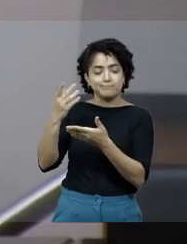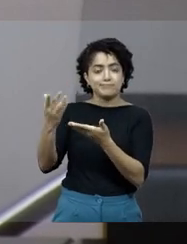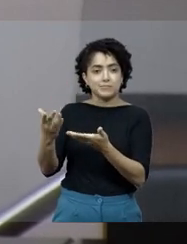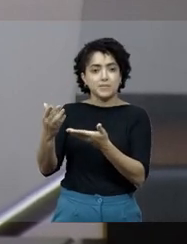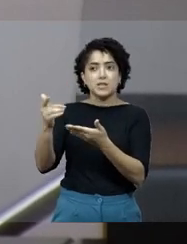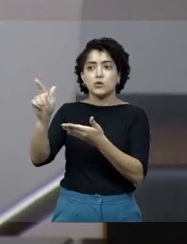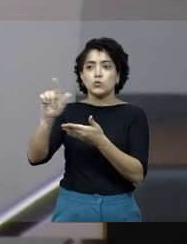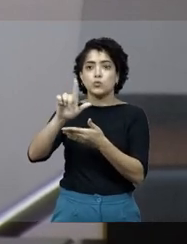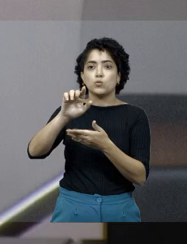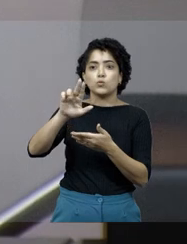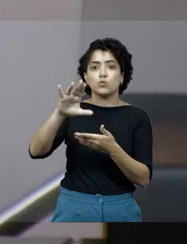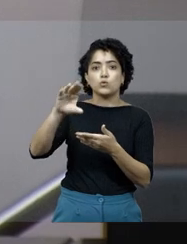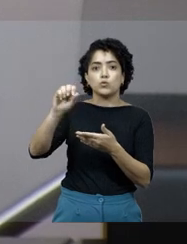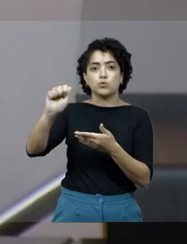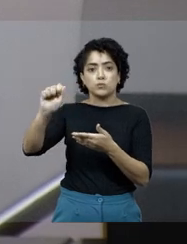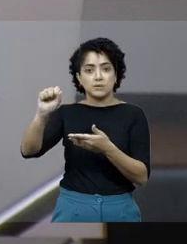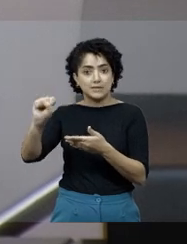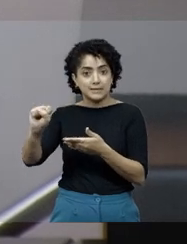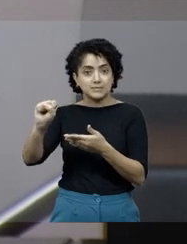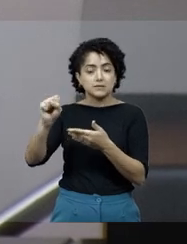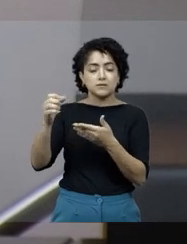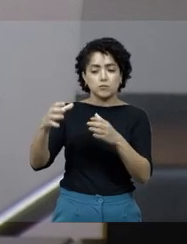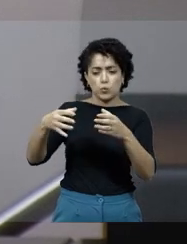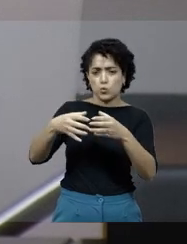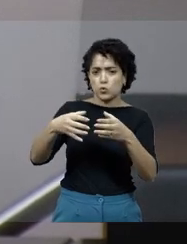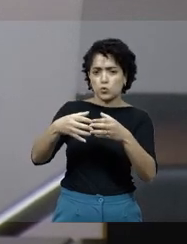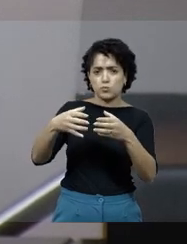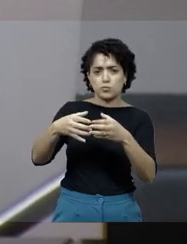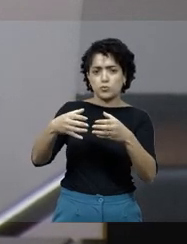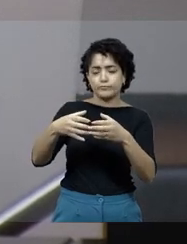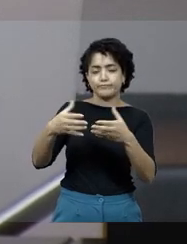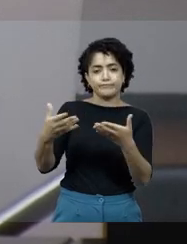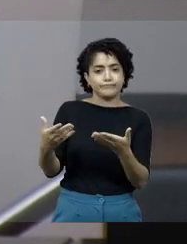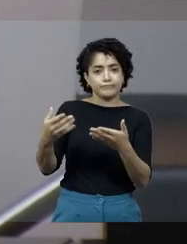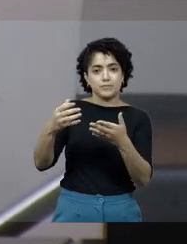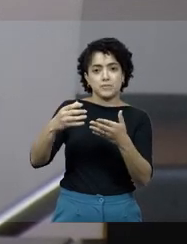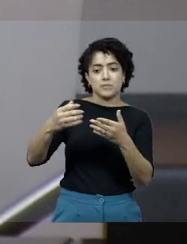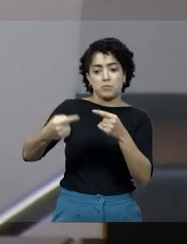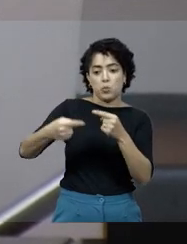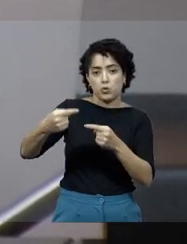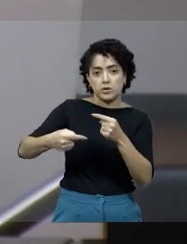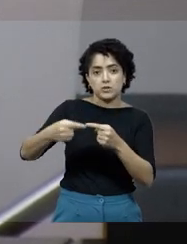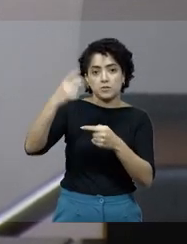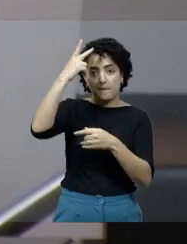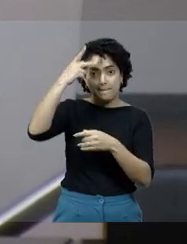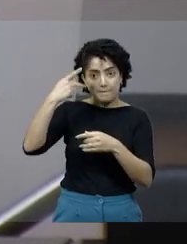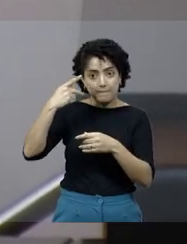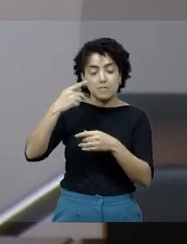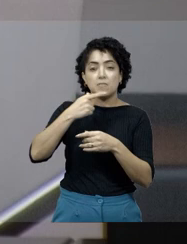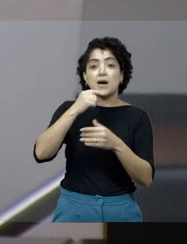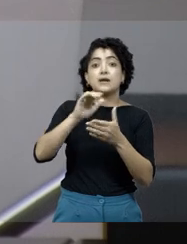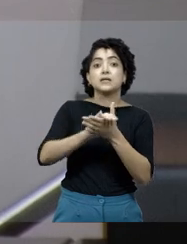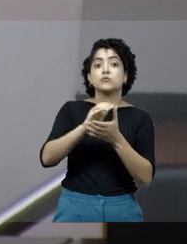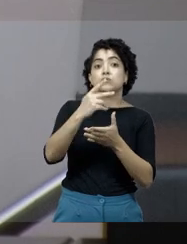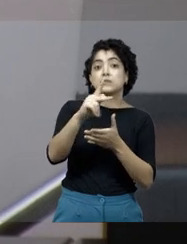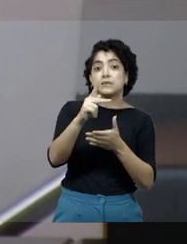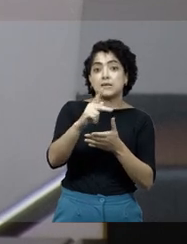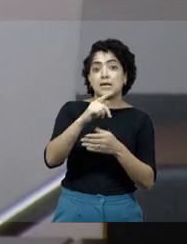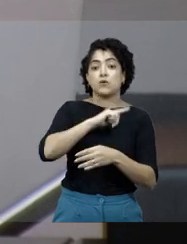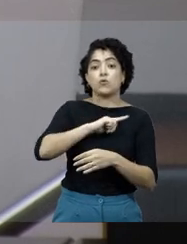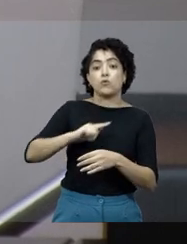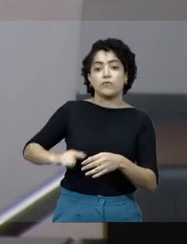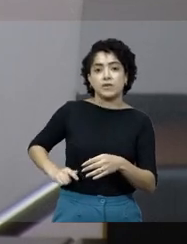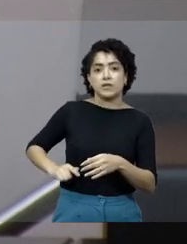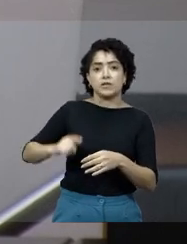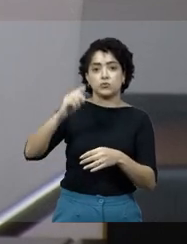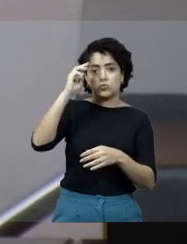Meraldino. É o alto escalão da política catarinense. Paulinha, marido da Paulinha, governador Carlos